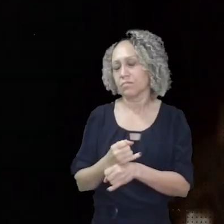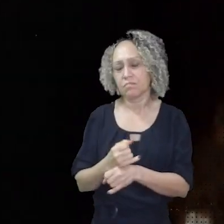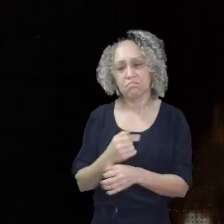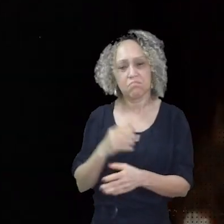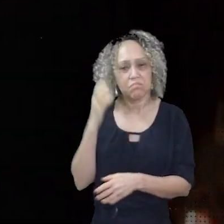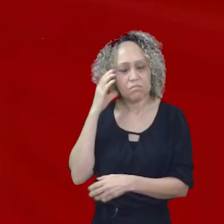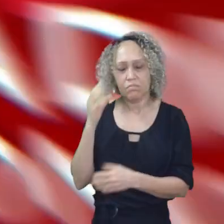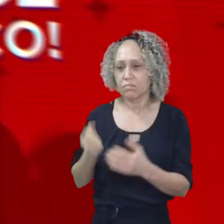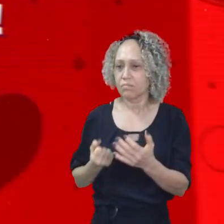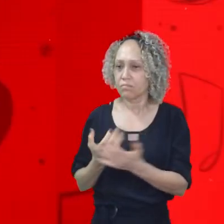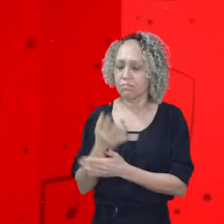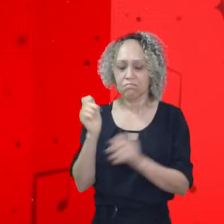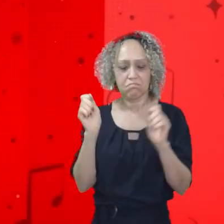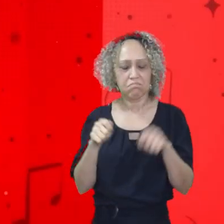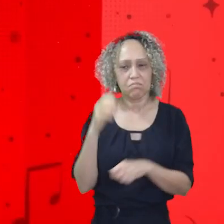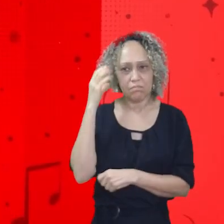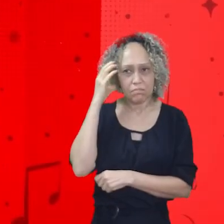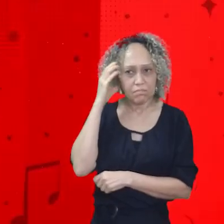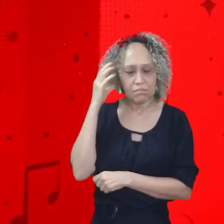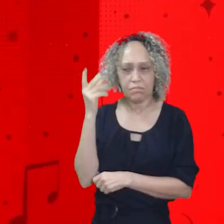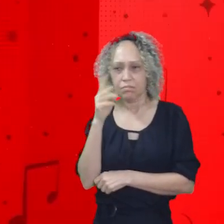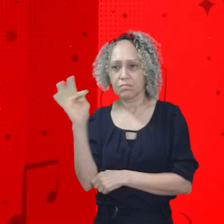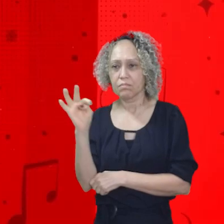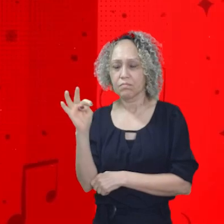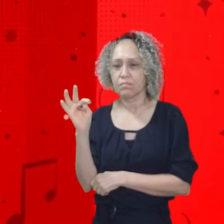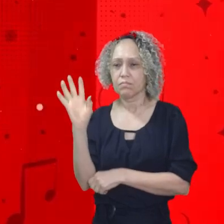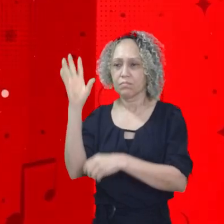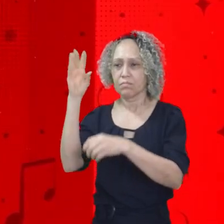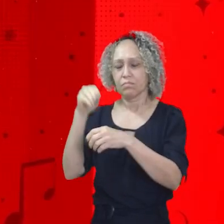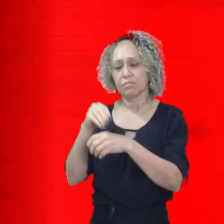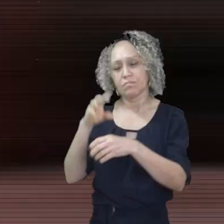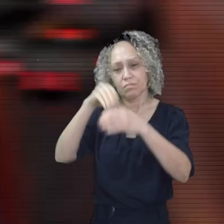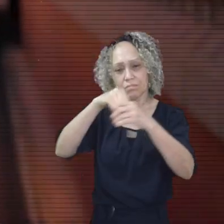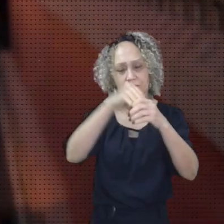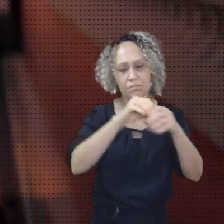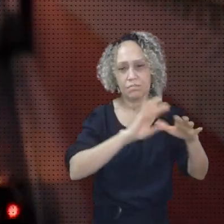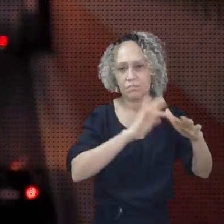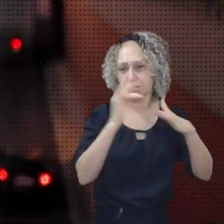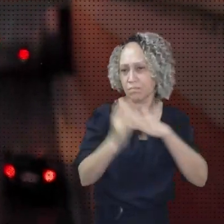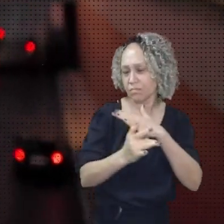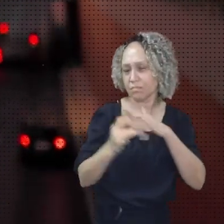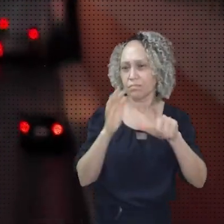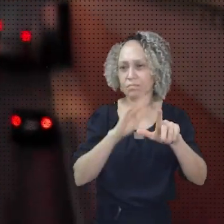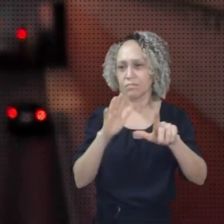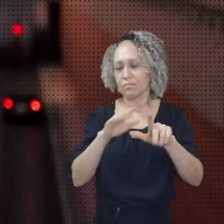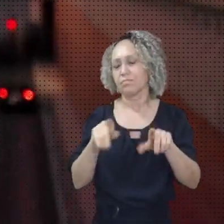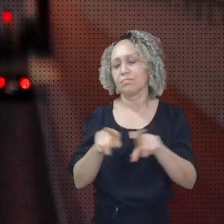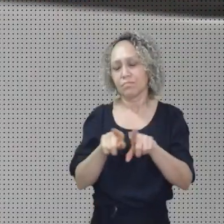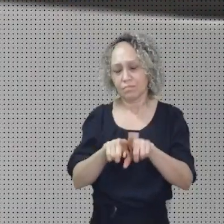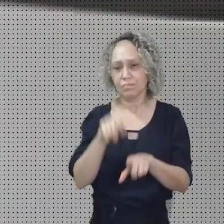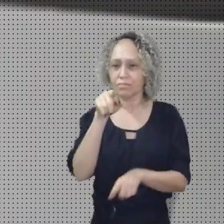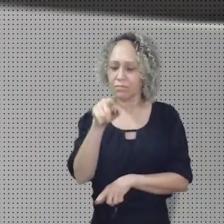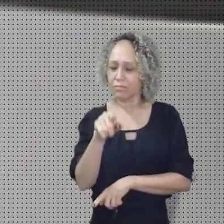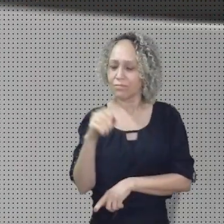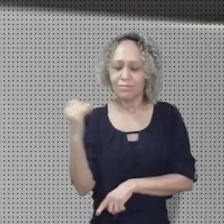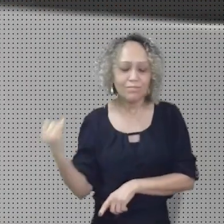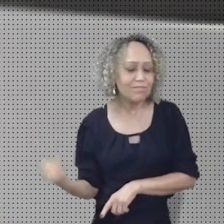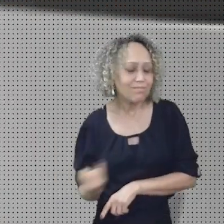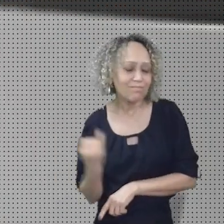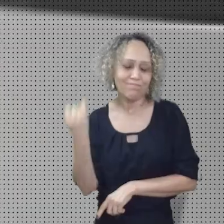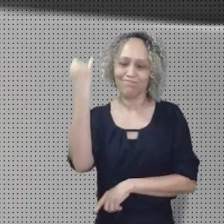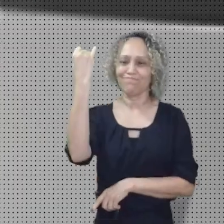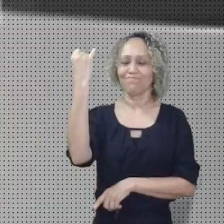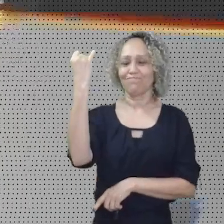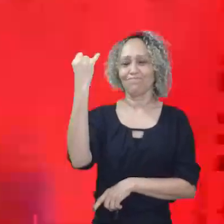nos podcasts, a Rádio PT está presente em todas as plataformas. E você, claro, é parte fundamental